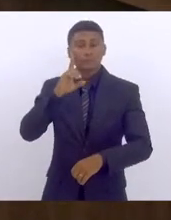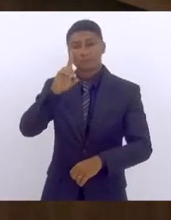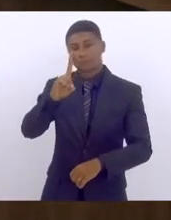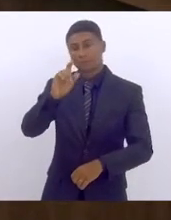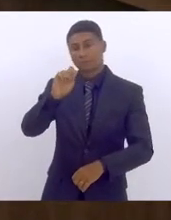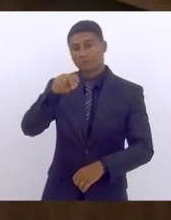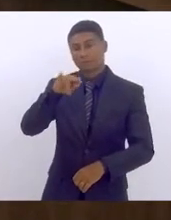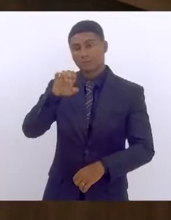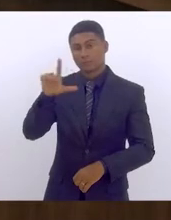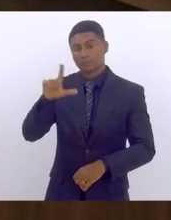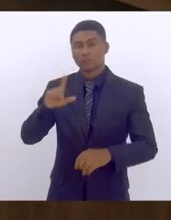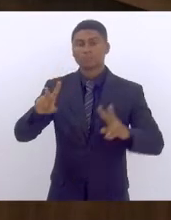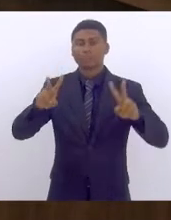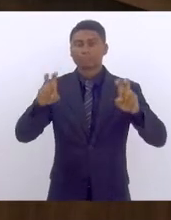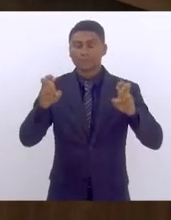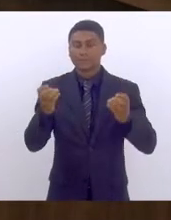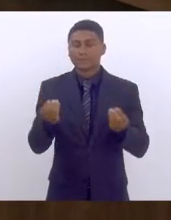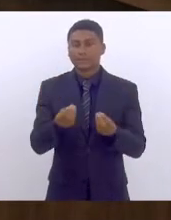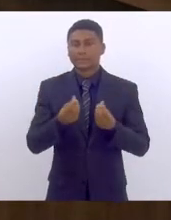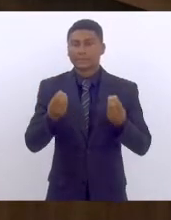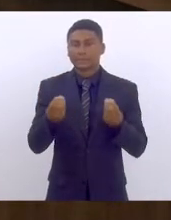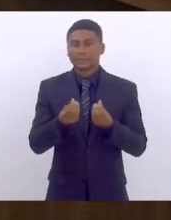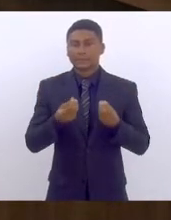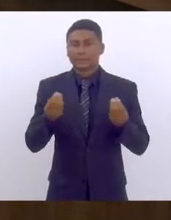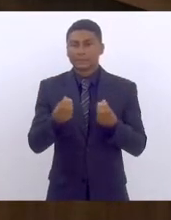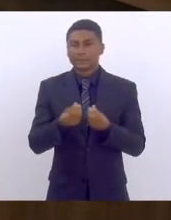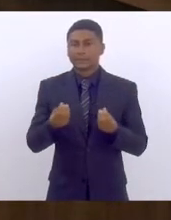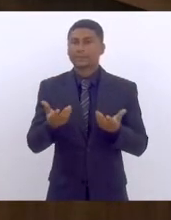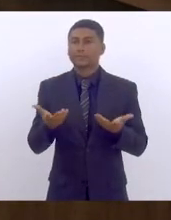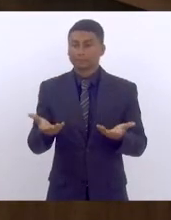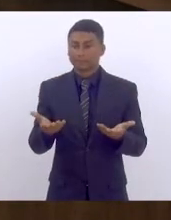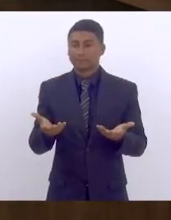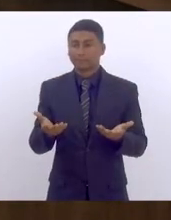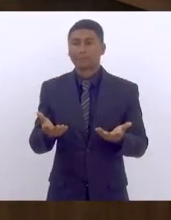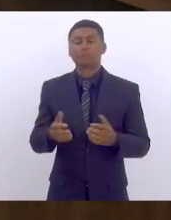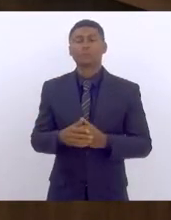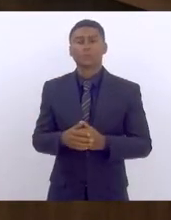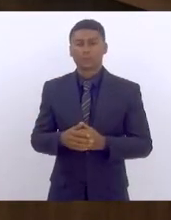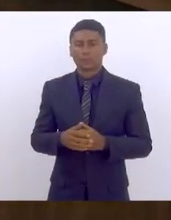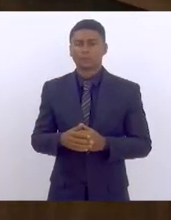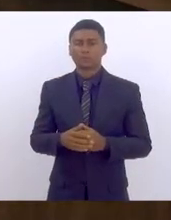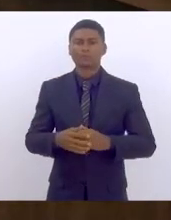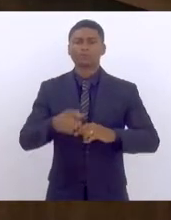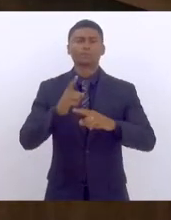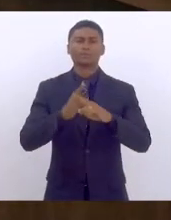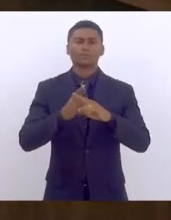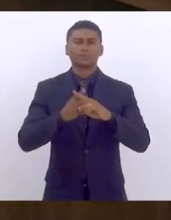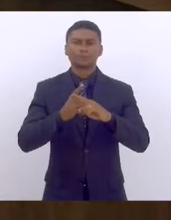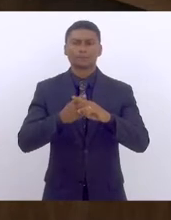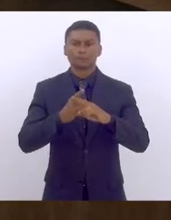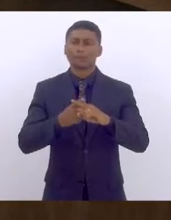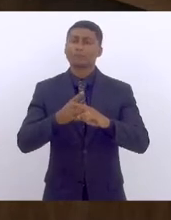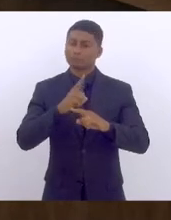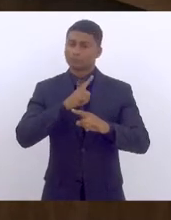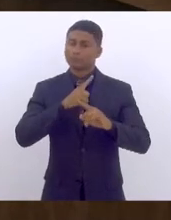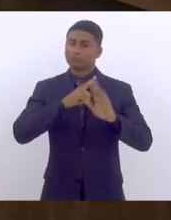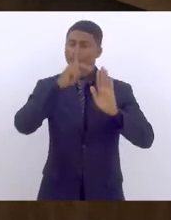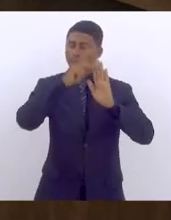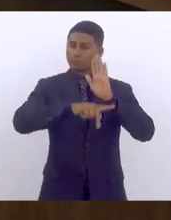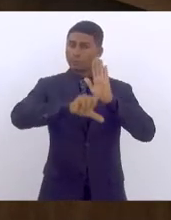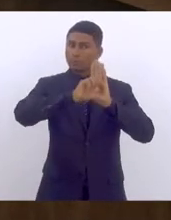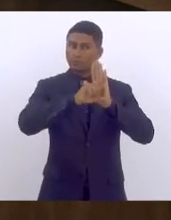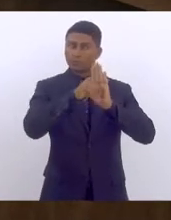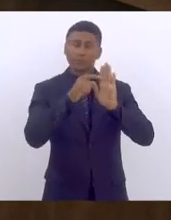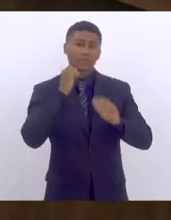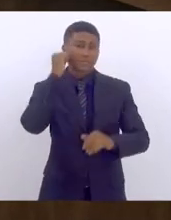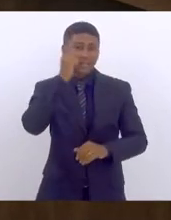muito sensível que está sendo examinado não só pelo CNJ, há uma tramitação de um projeto de lei no